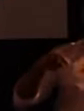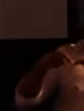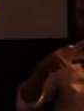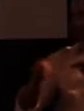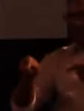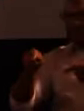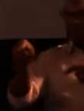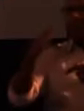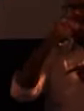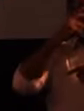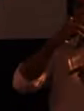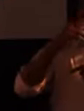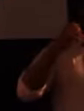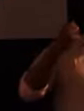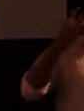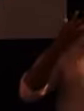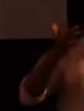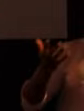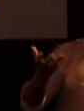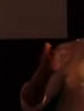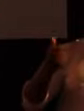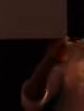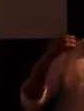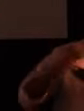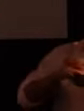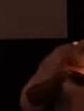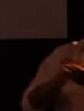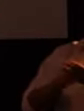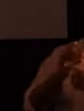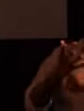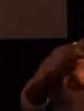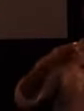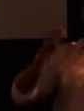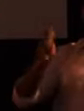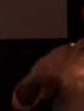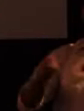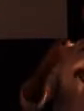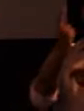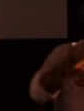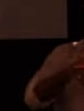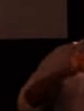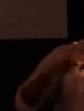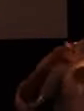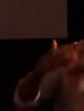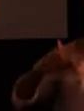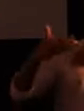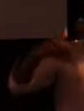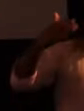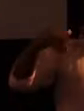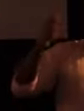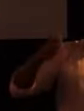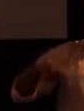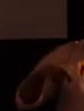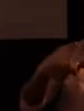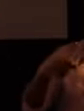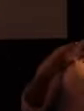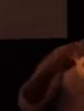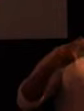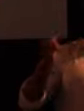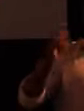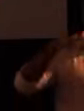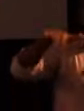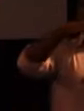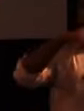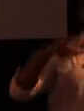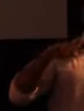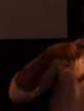muito desqualificada da cidade, quer dizer, é uma região com um potencial maravilhoso, mas é uma região, como muitos dizem,